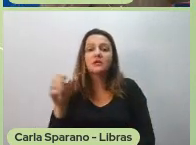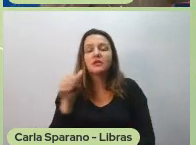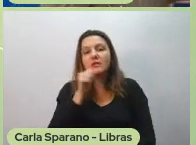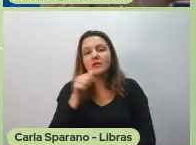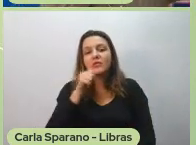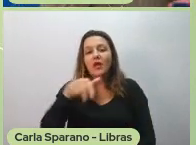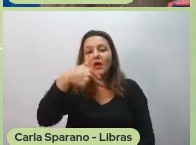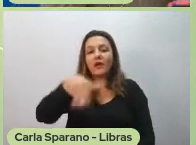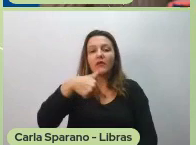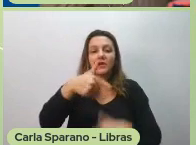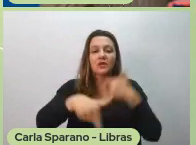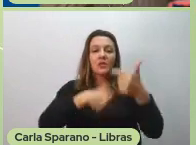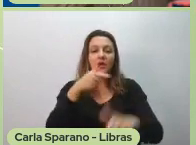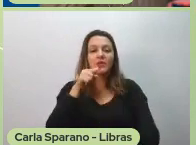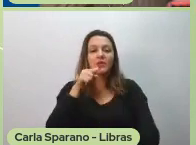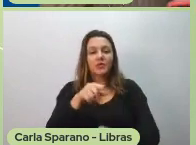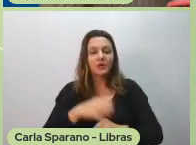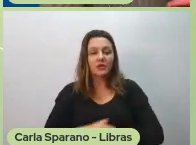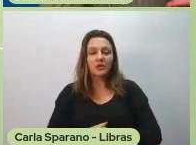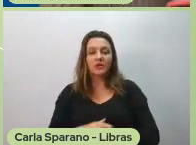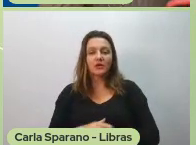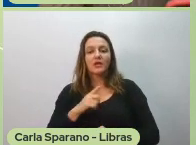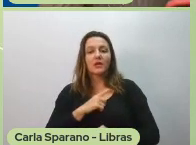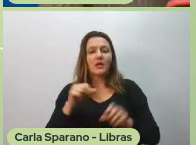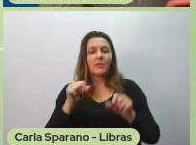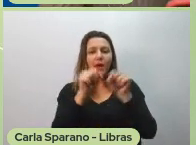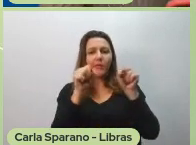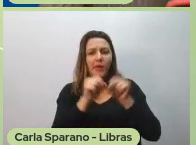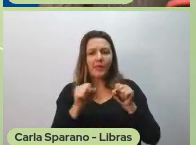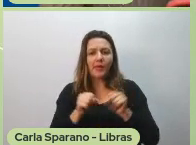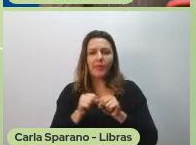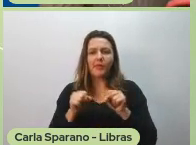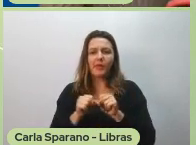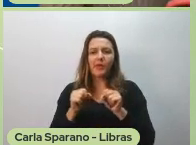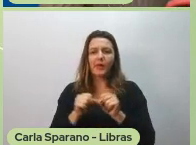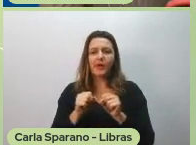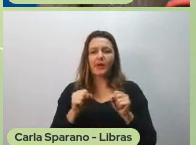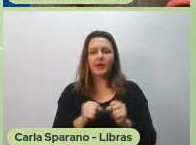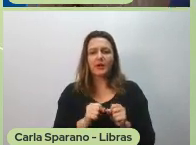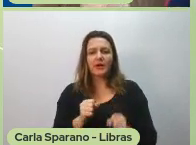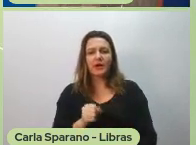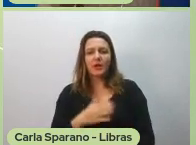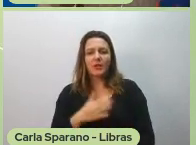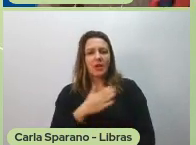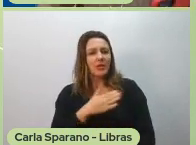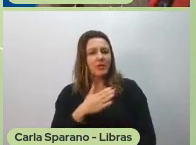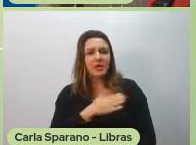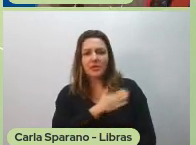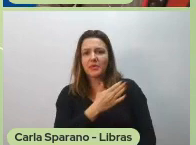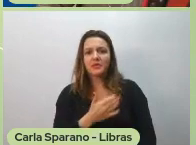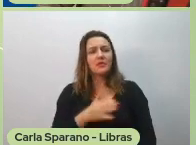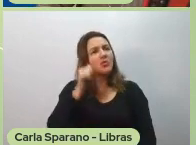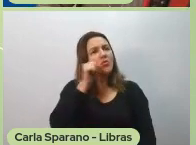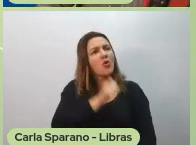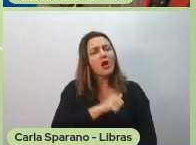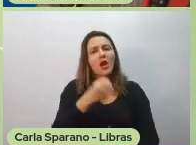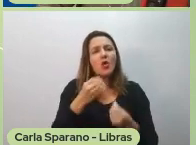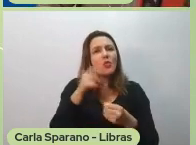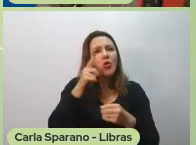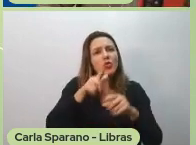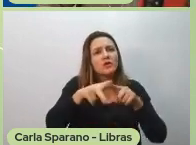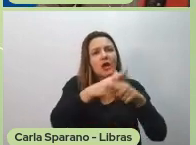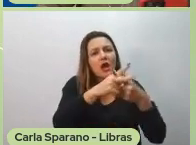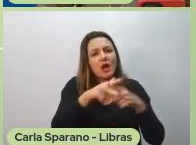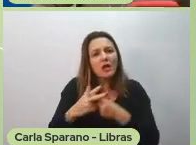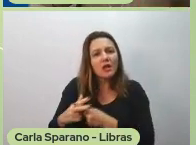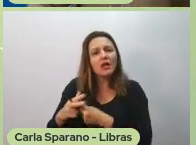isso e quebrando uma série de paradigmas e preconceitos sobre o que é que mulher consegue fazer e como é que mulher